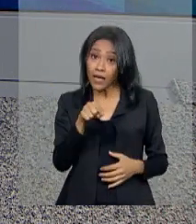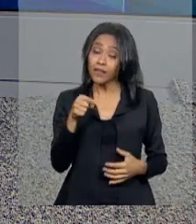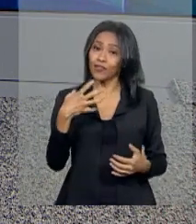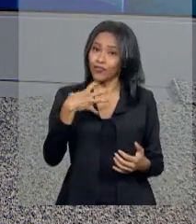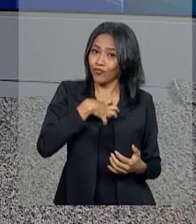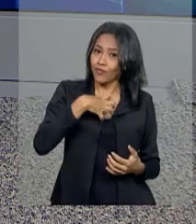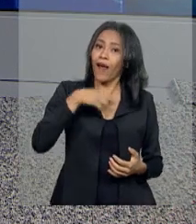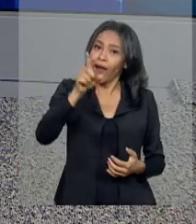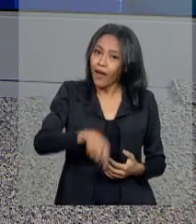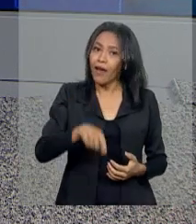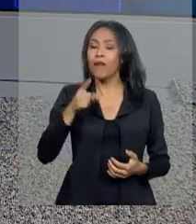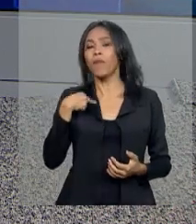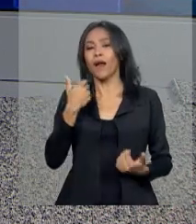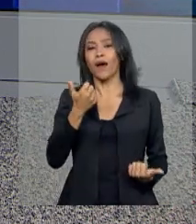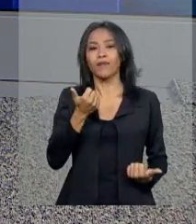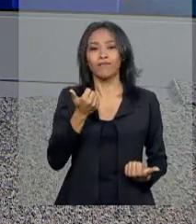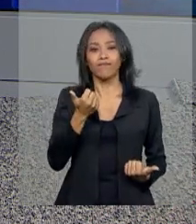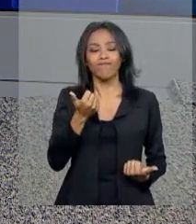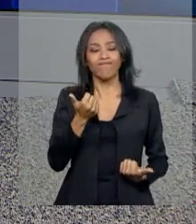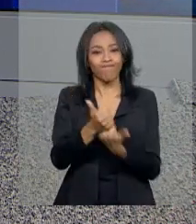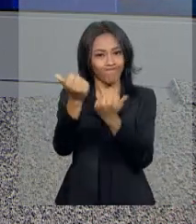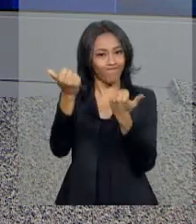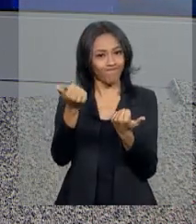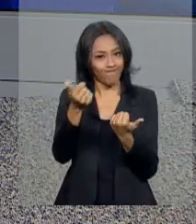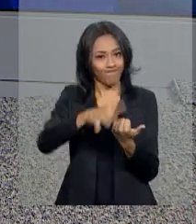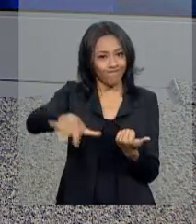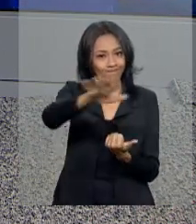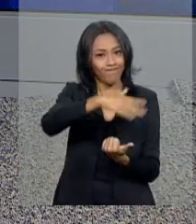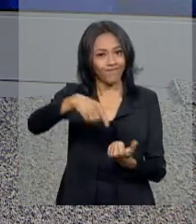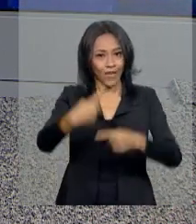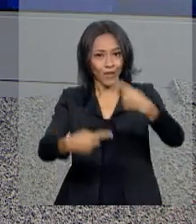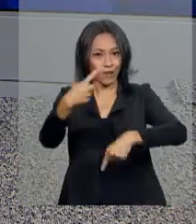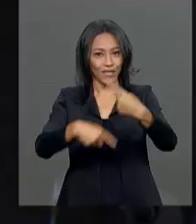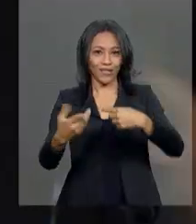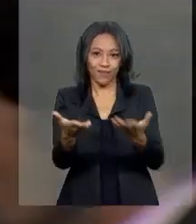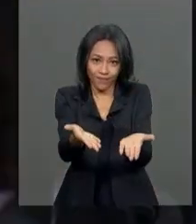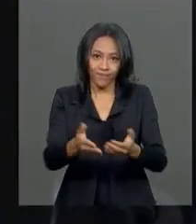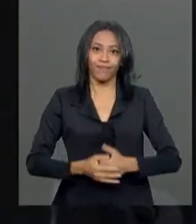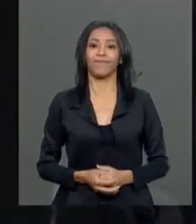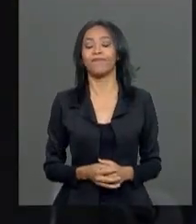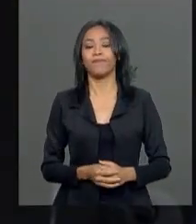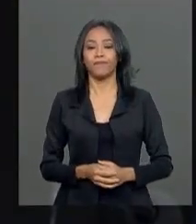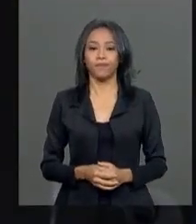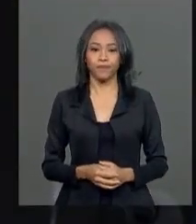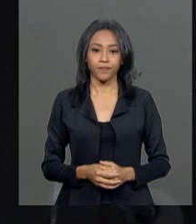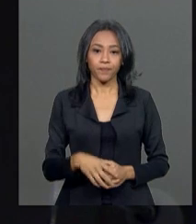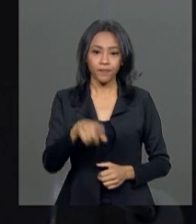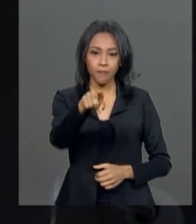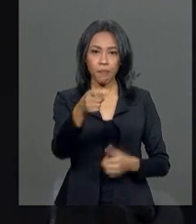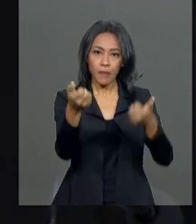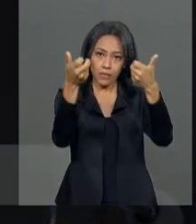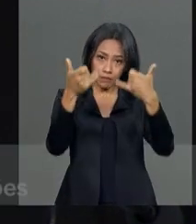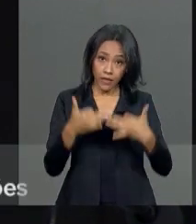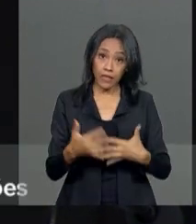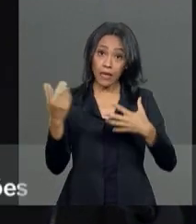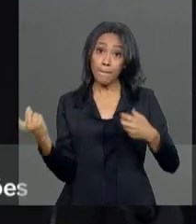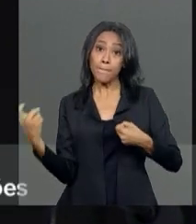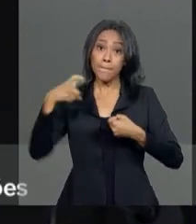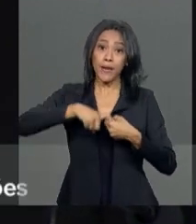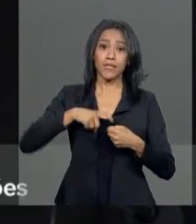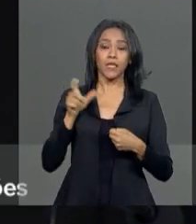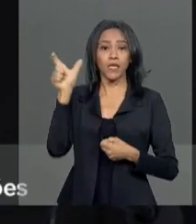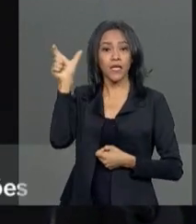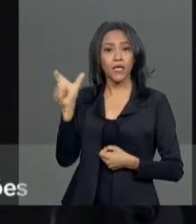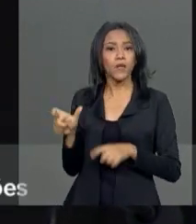significa uma modernização nas políticas públicas. Através dessa parceria com a FINEP,